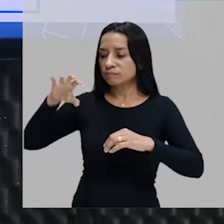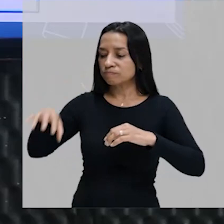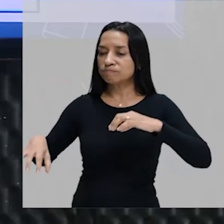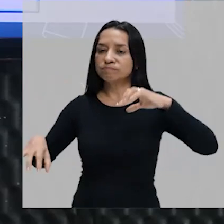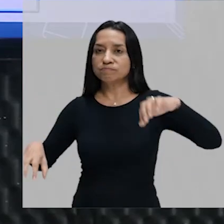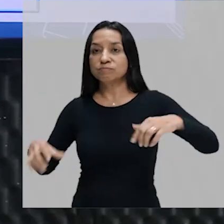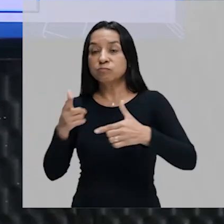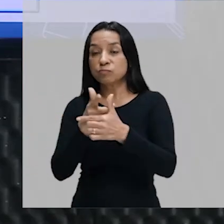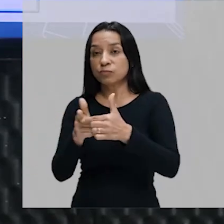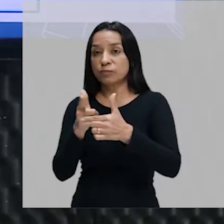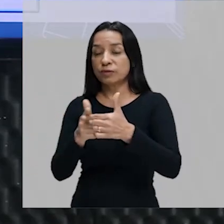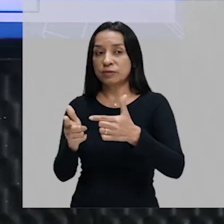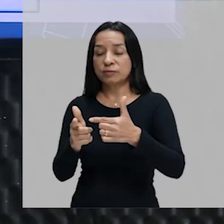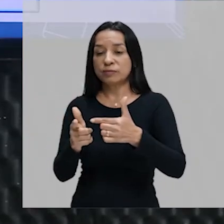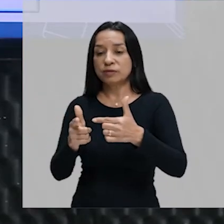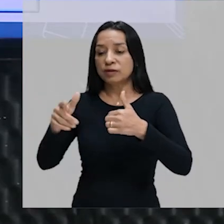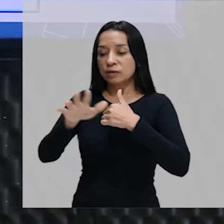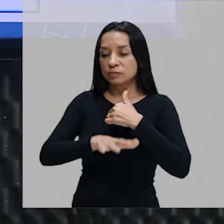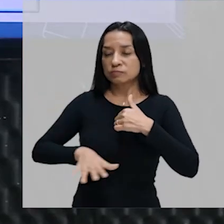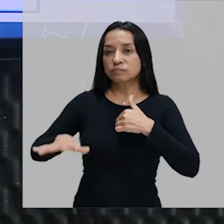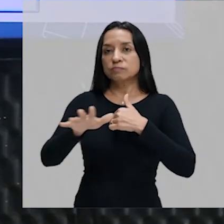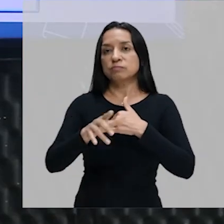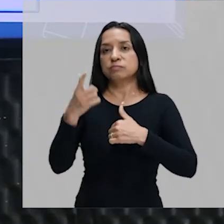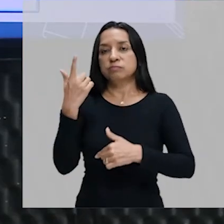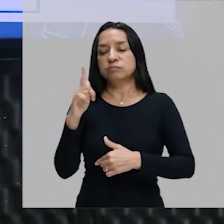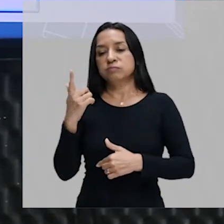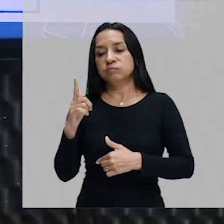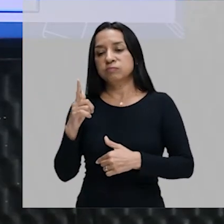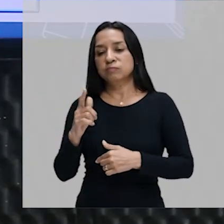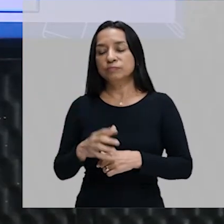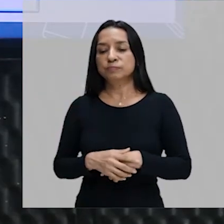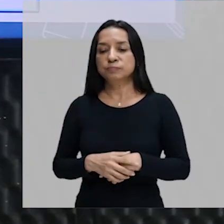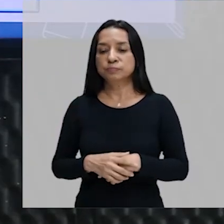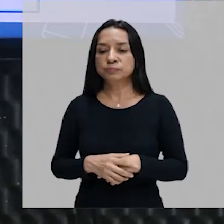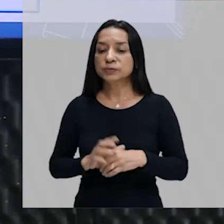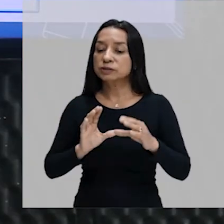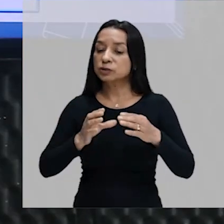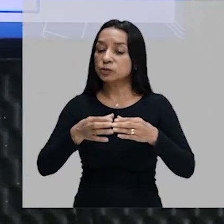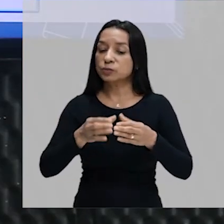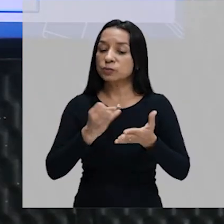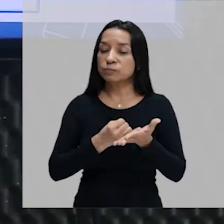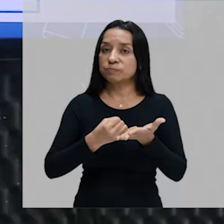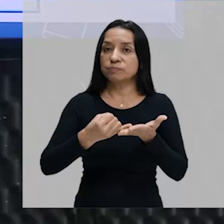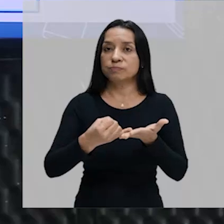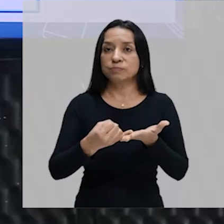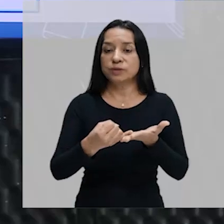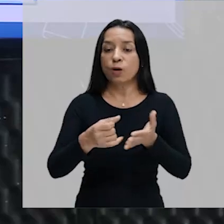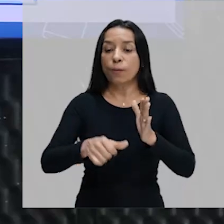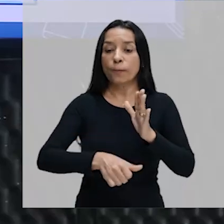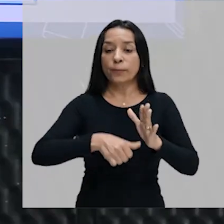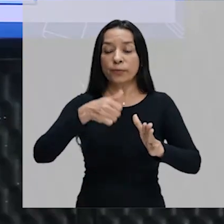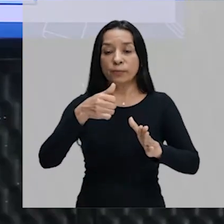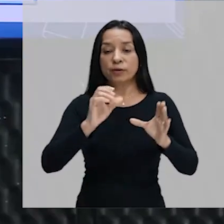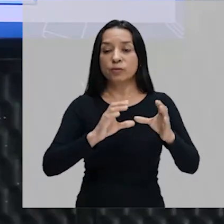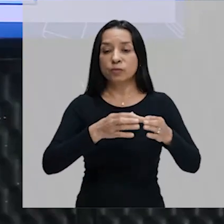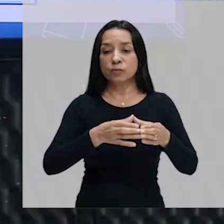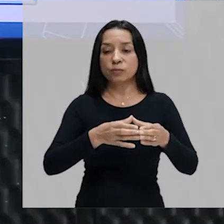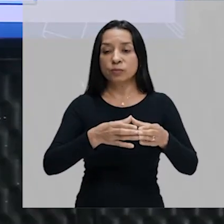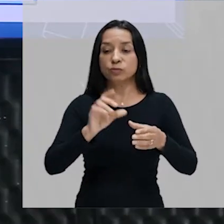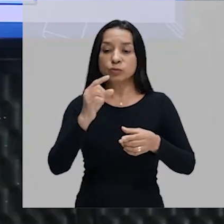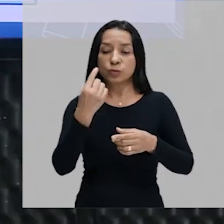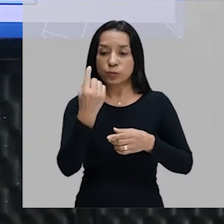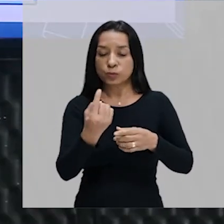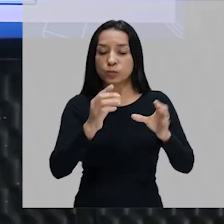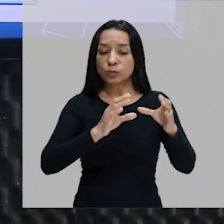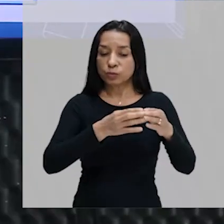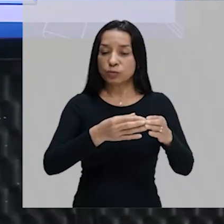catástrofe e ali o espaço geográfico desse grupo inicial, olha só, era só um grupo